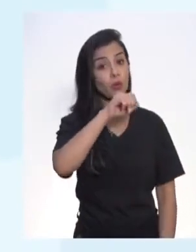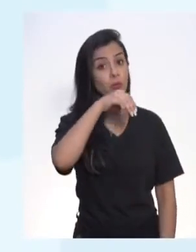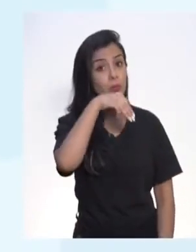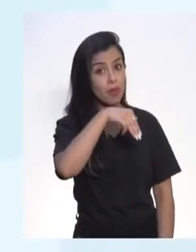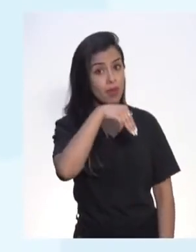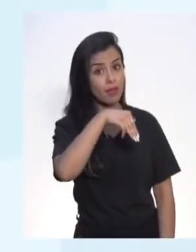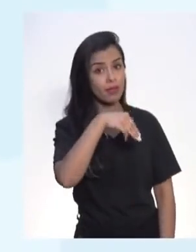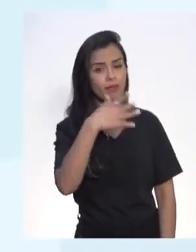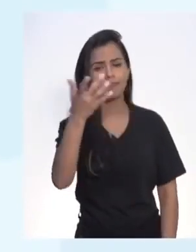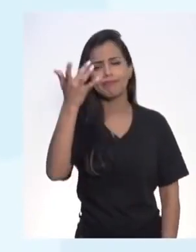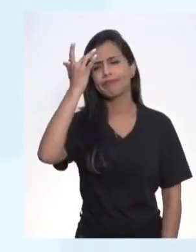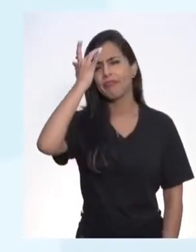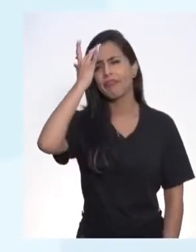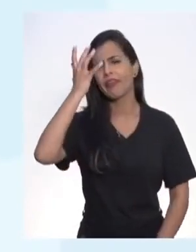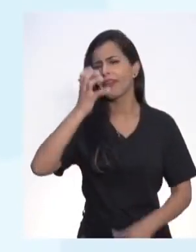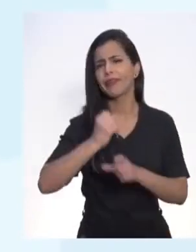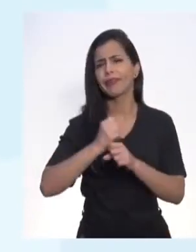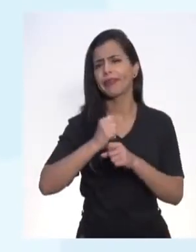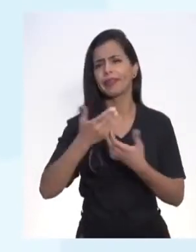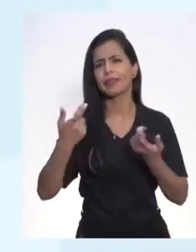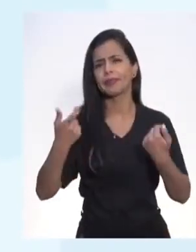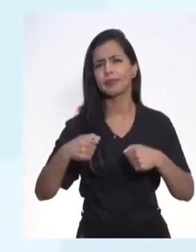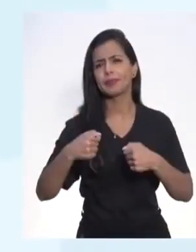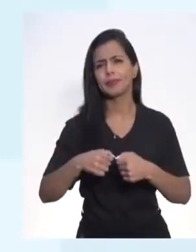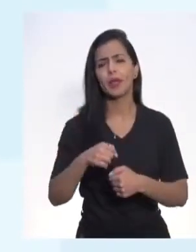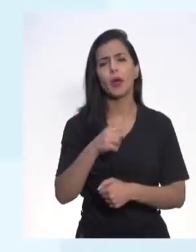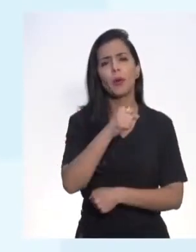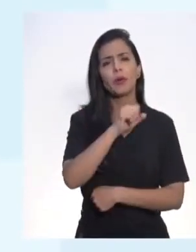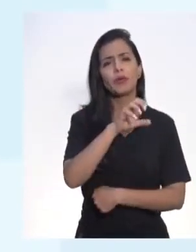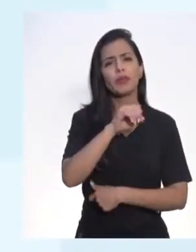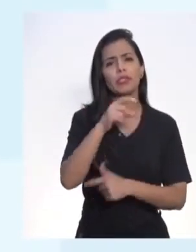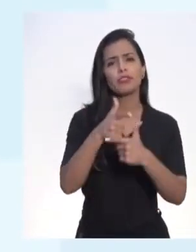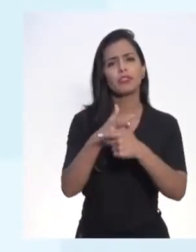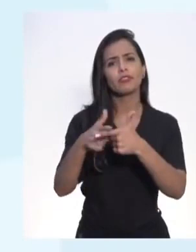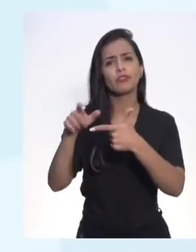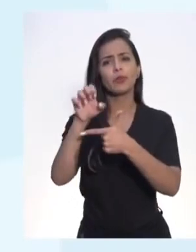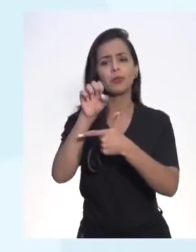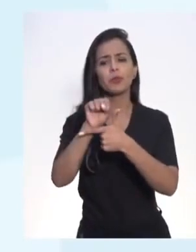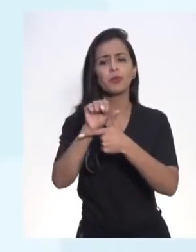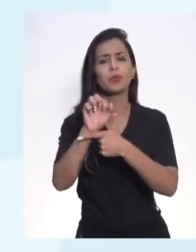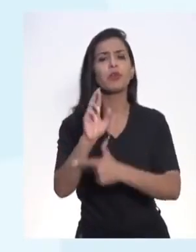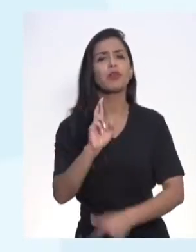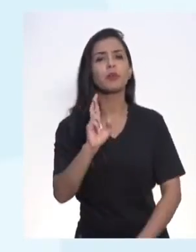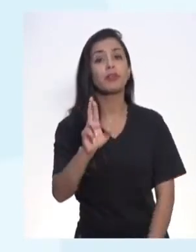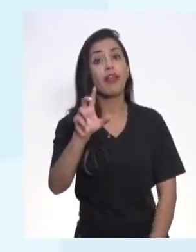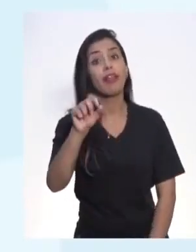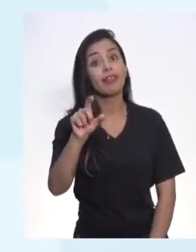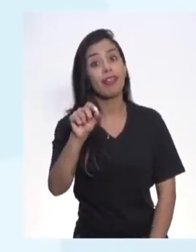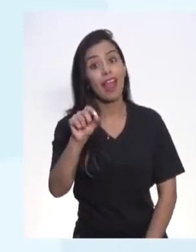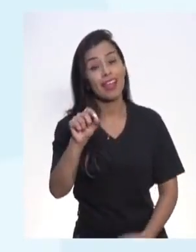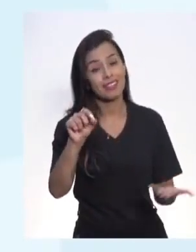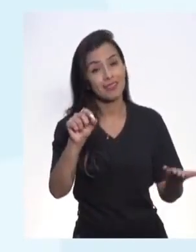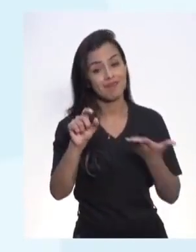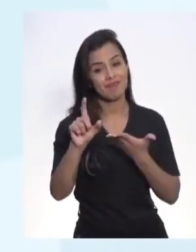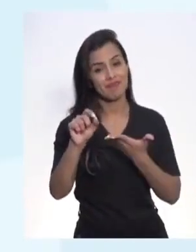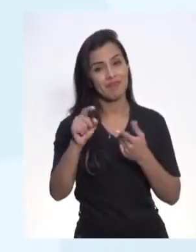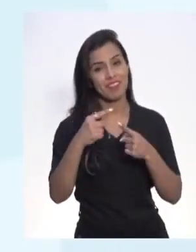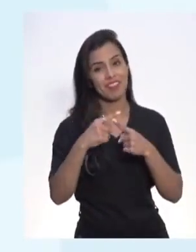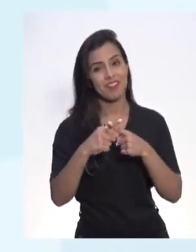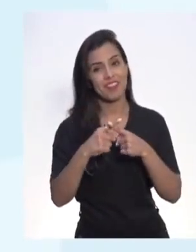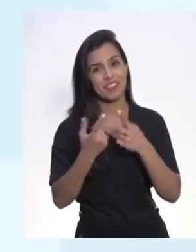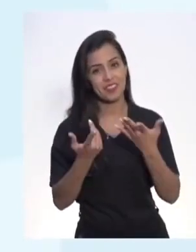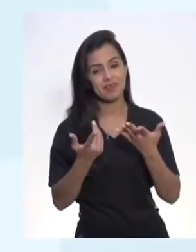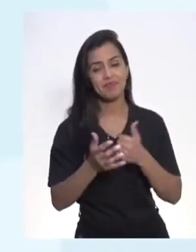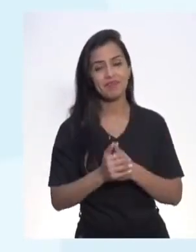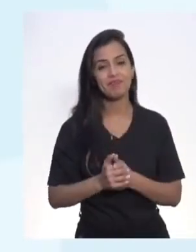não precisava nem armar a continha, né? 80 dividido por 8 vai dar 10 e dá certinho, porque 8 vezes 10 é 80. Qual que é o preço